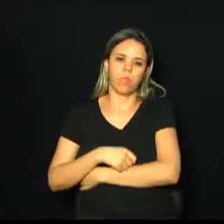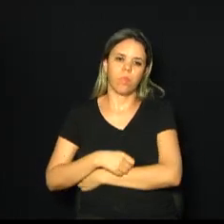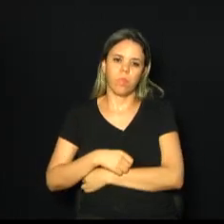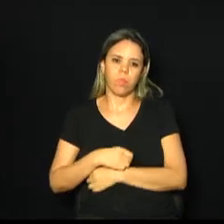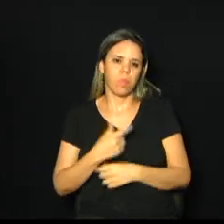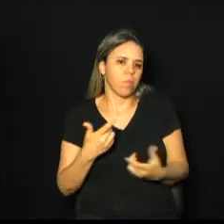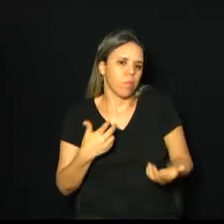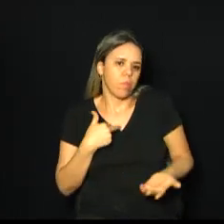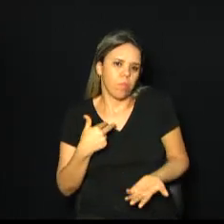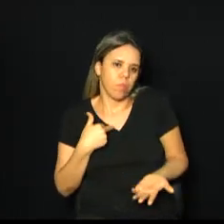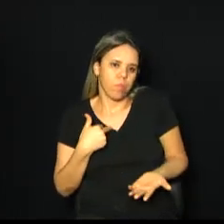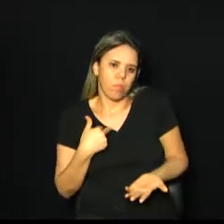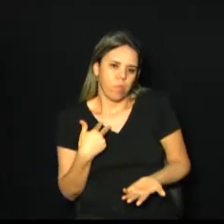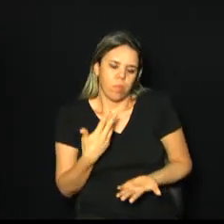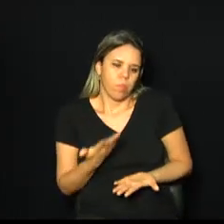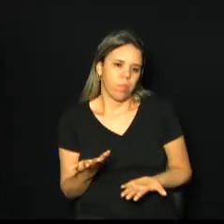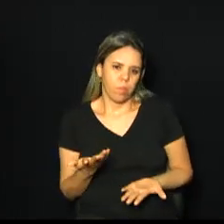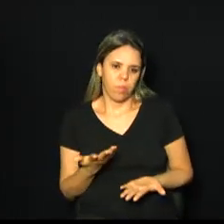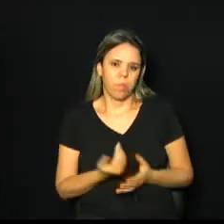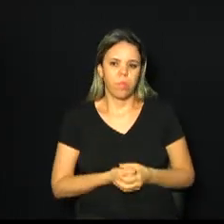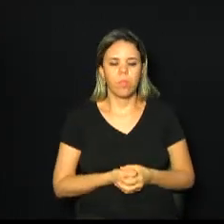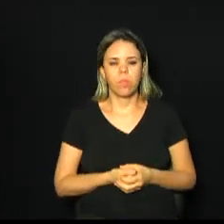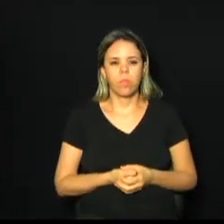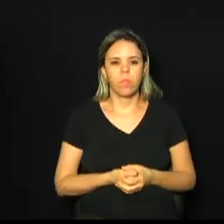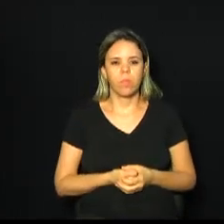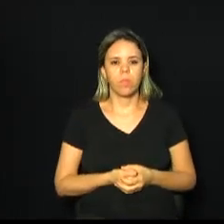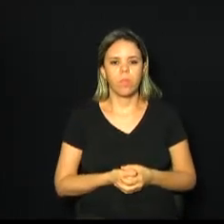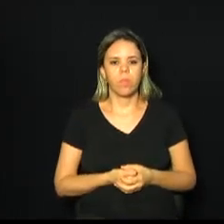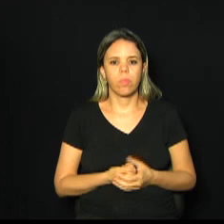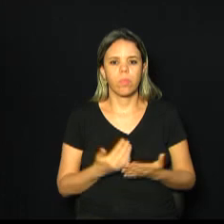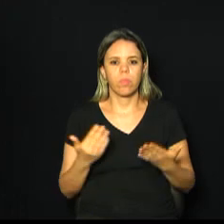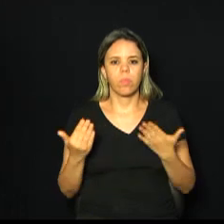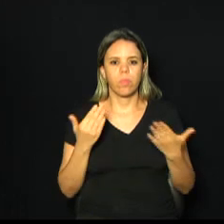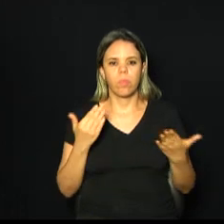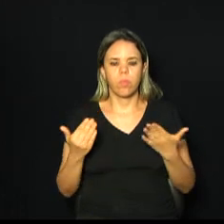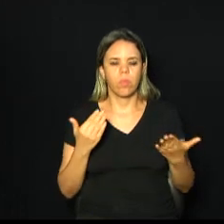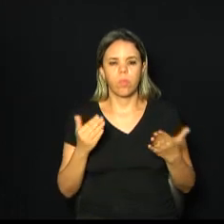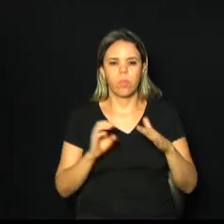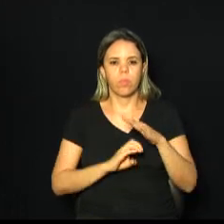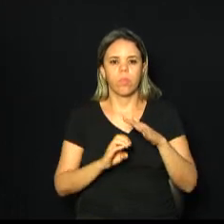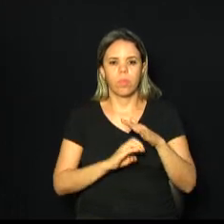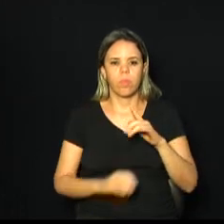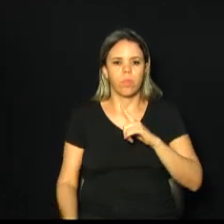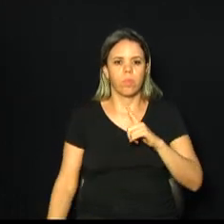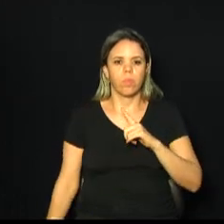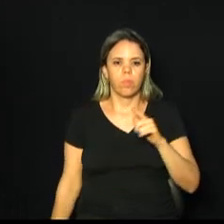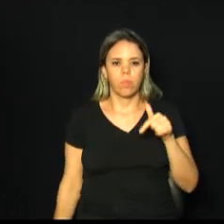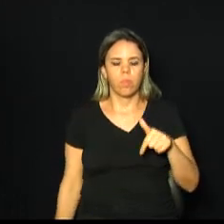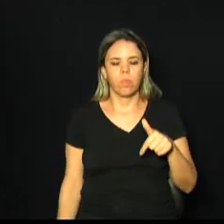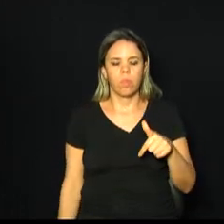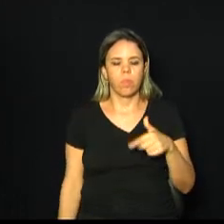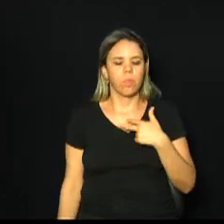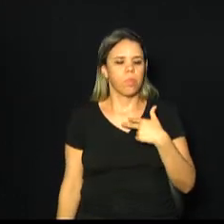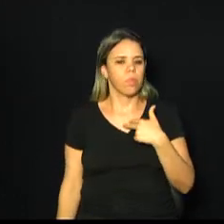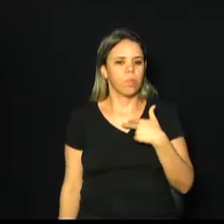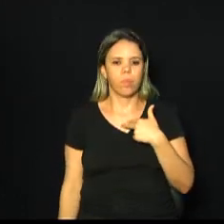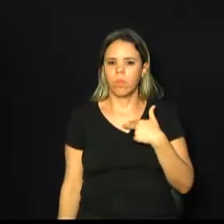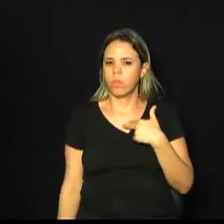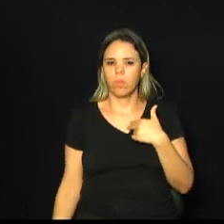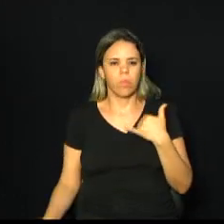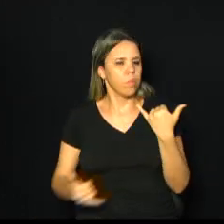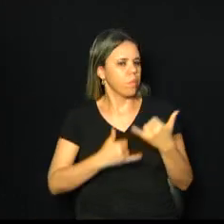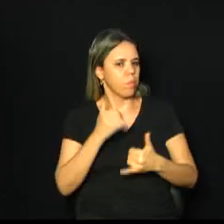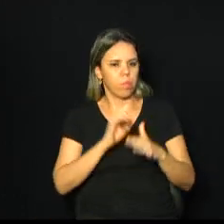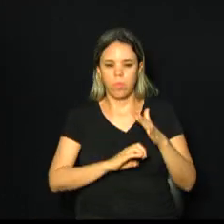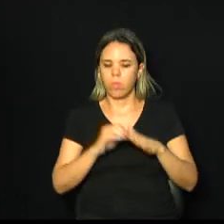tem como a gente equiparar os tipos de empresa que nós temos. Não dá para você brincar com uma